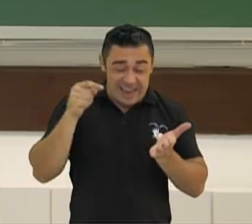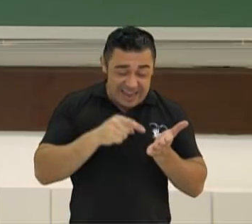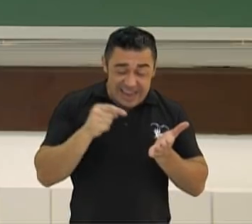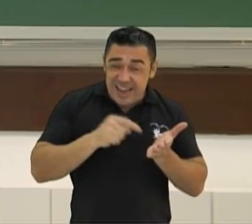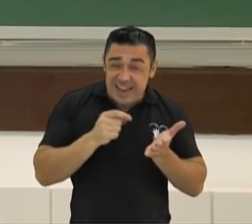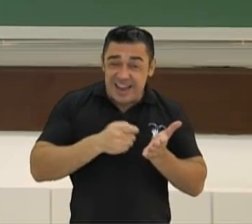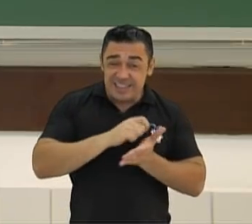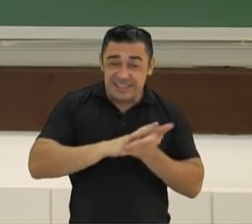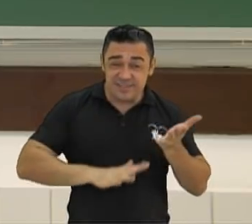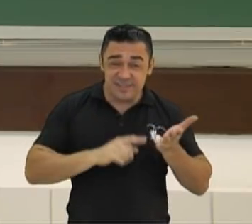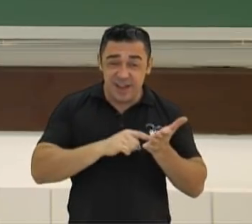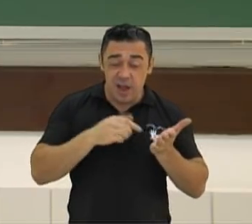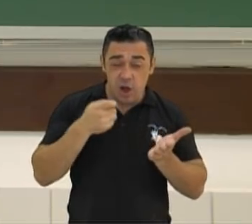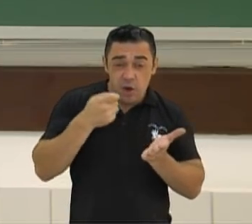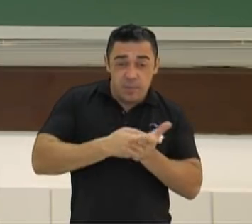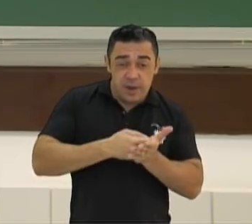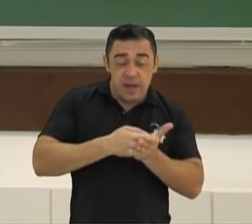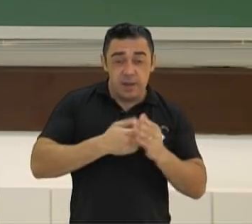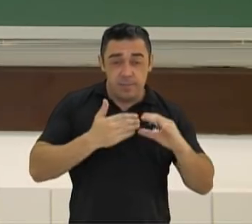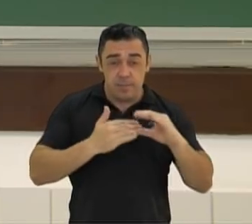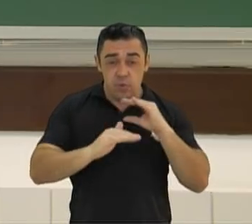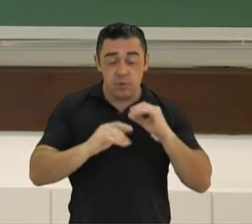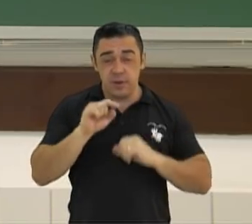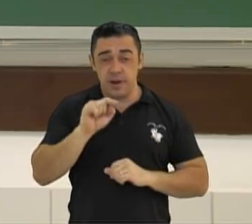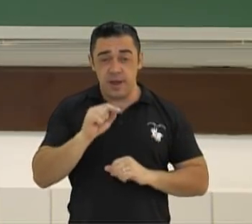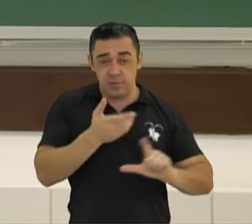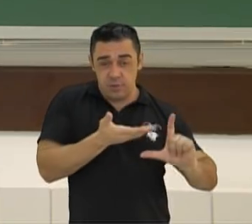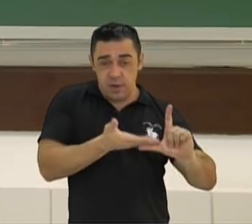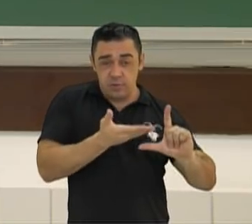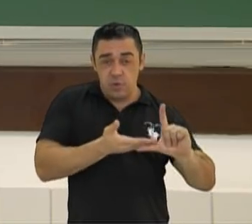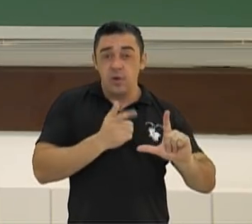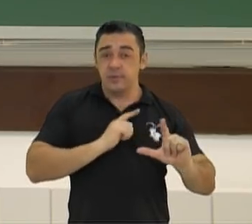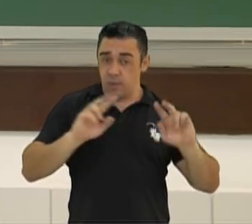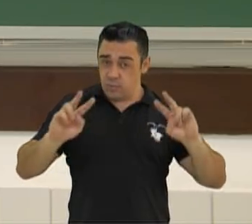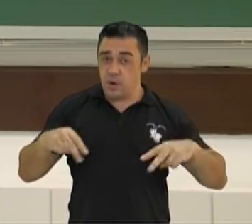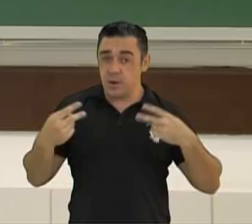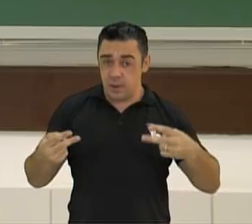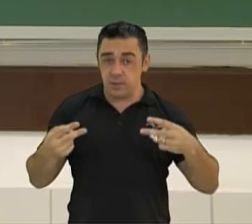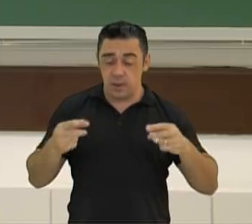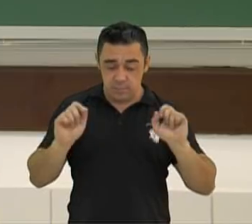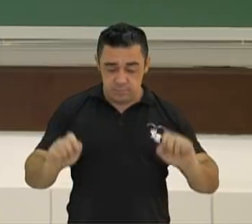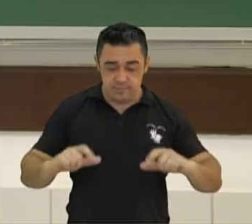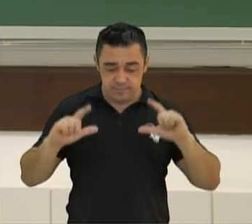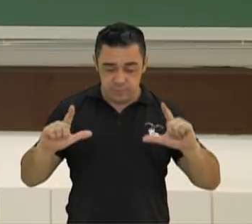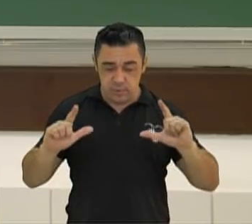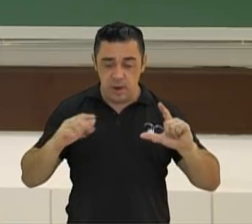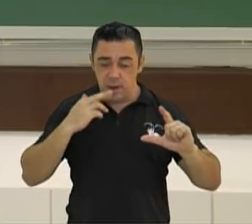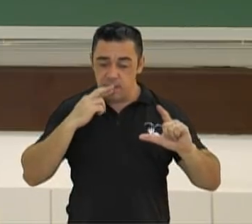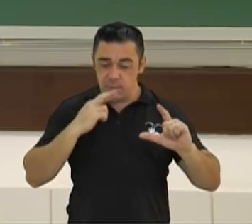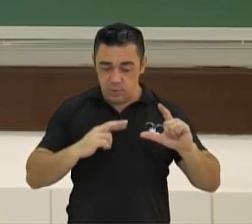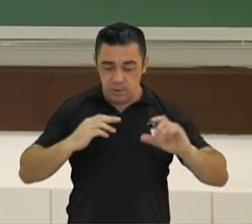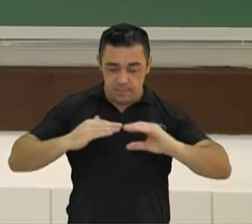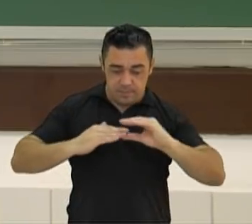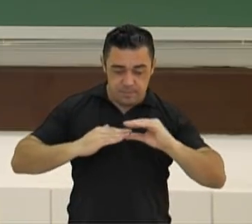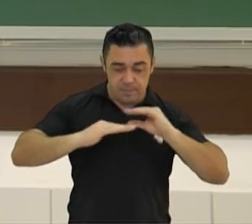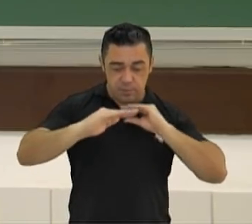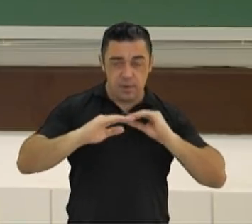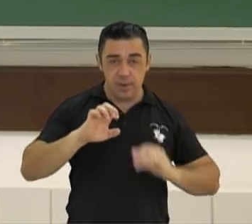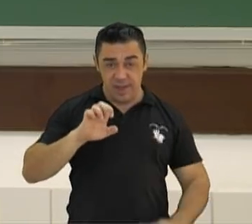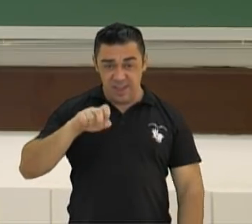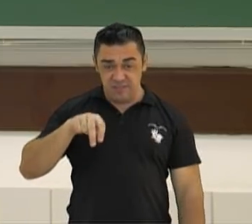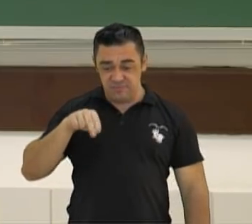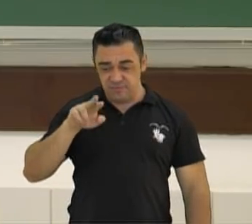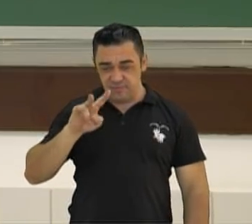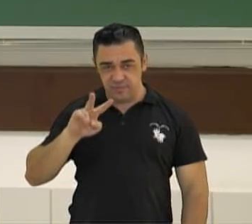atividade postada lá no Classroom tem um link obrigatório. Vocês têm que clicar nesse link, resolver a atividade para